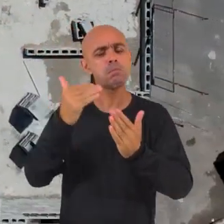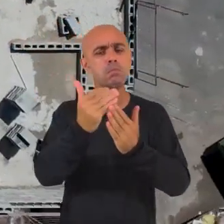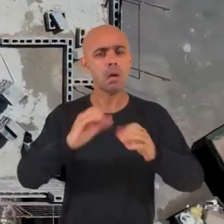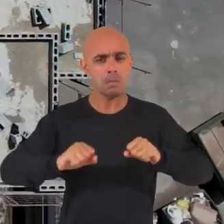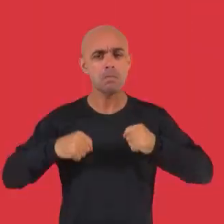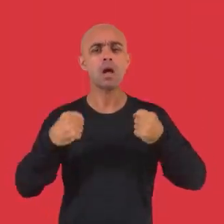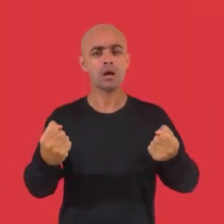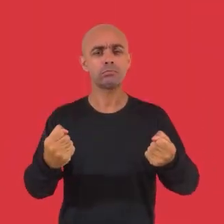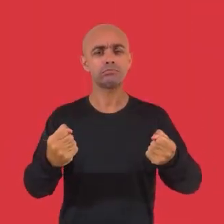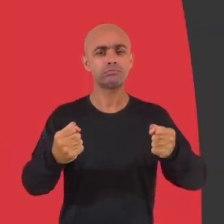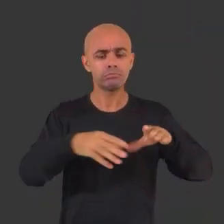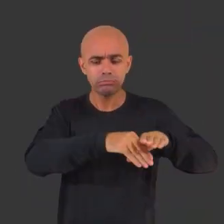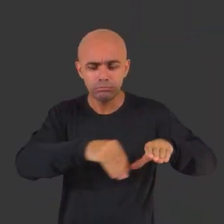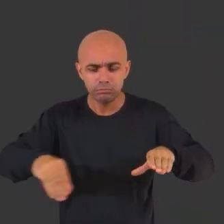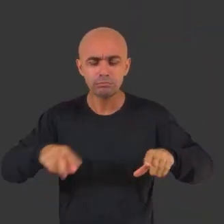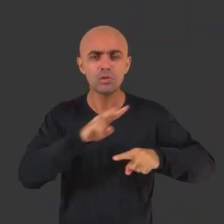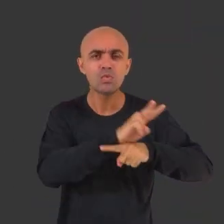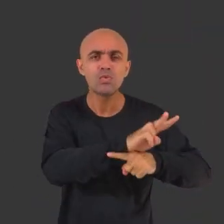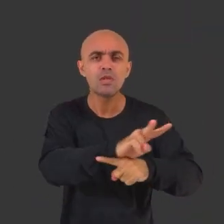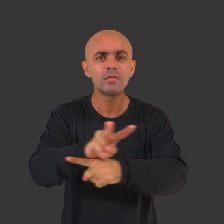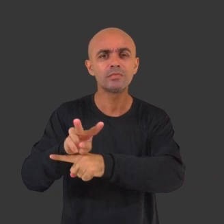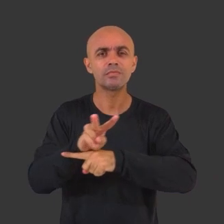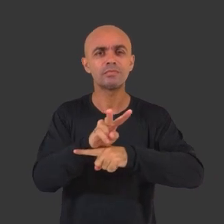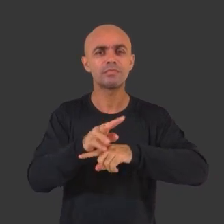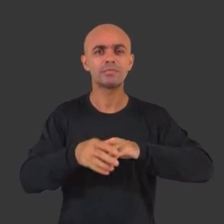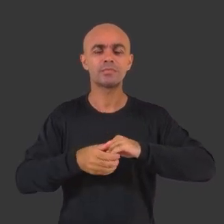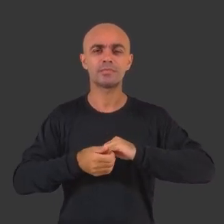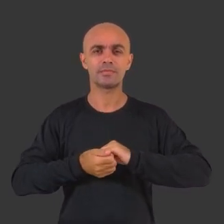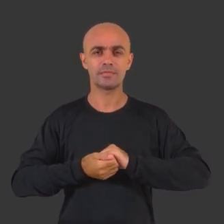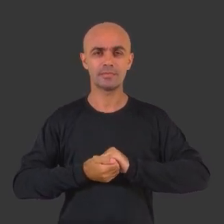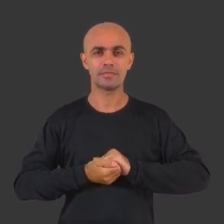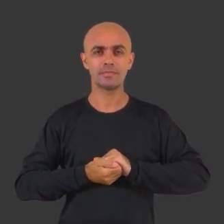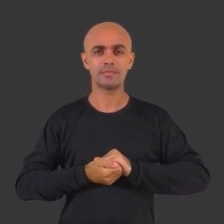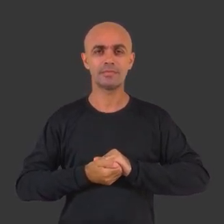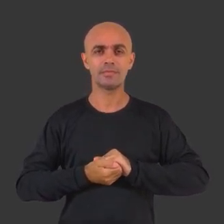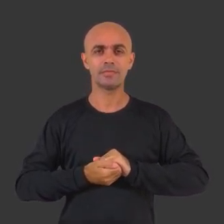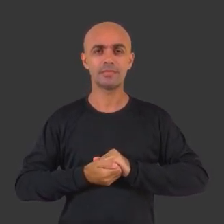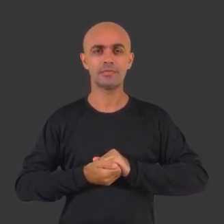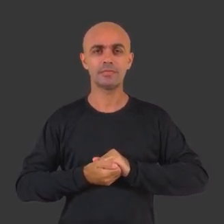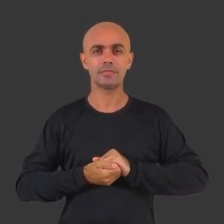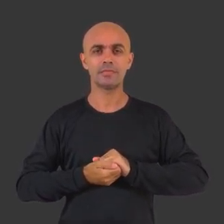a reforçada Praia Grande cuidando de todos